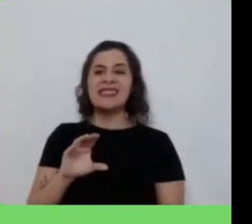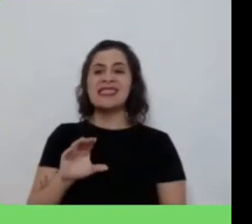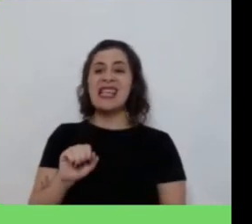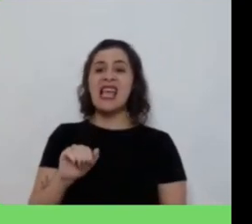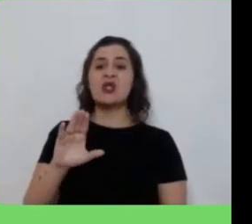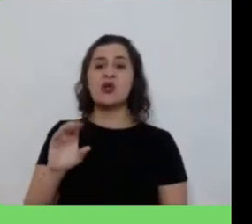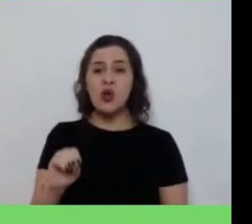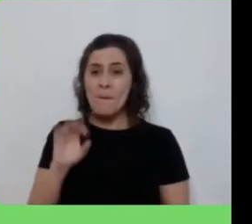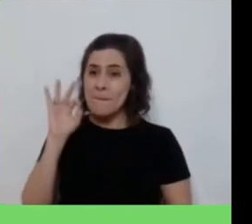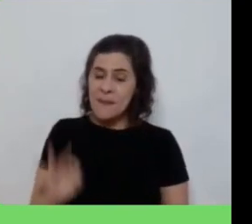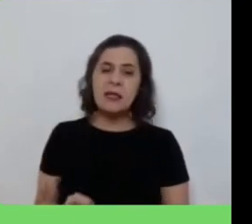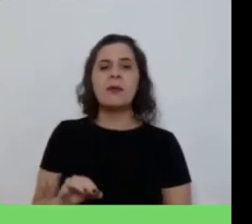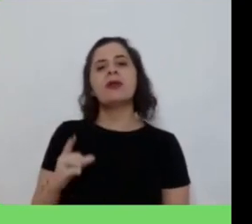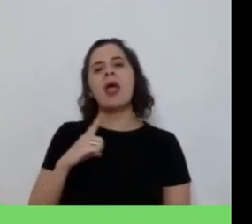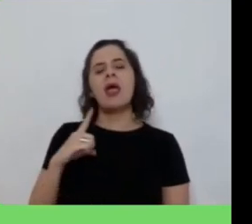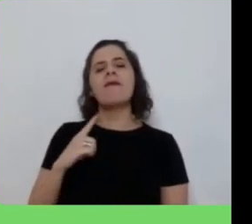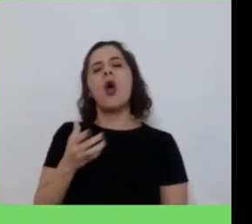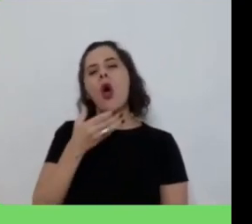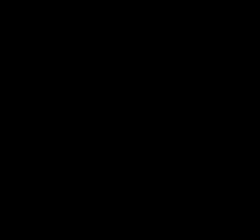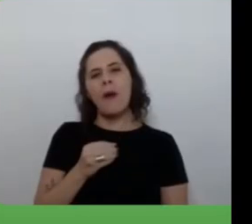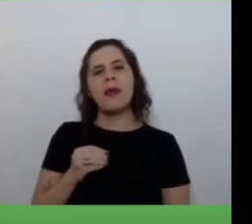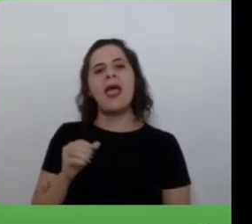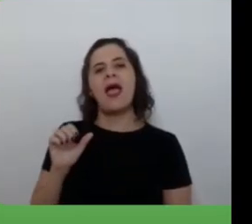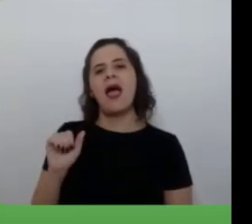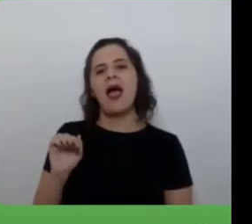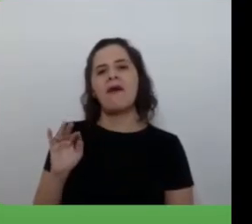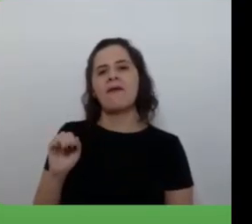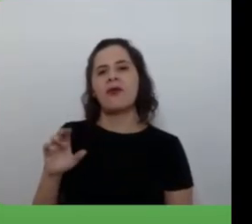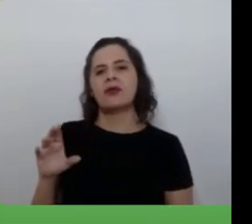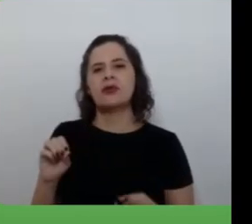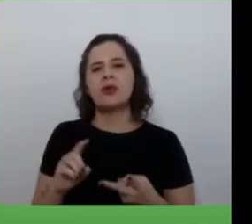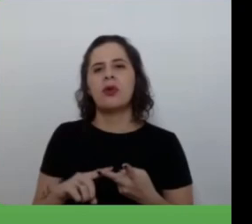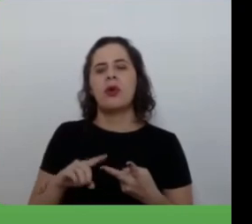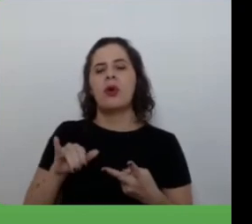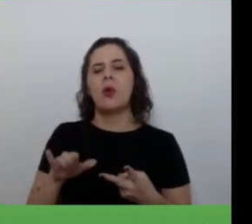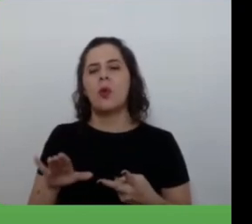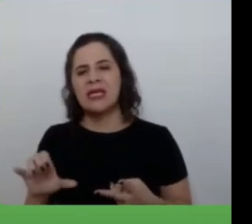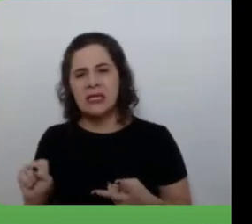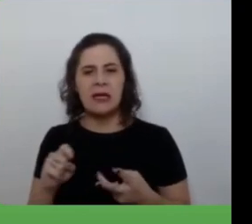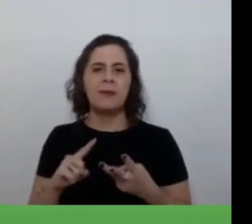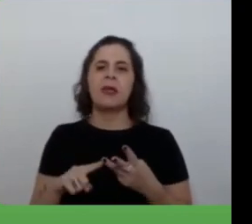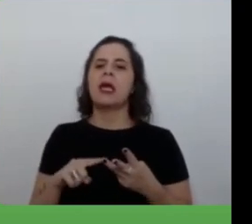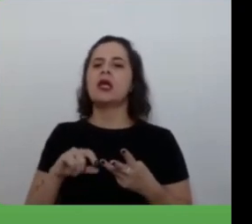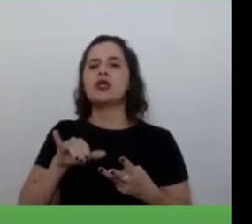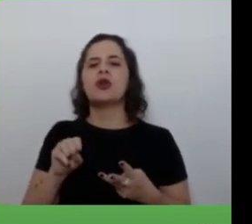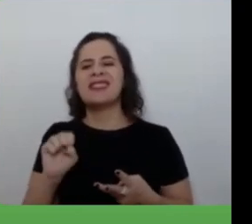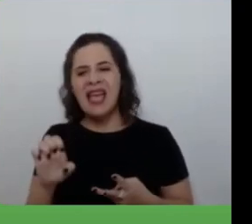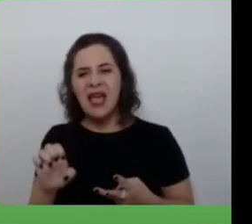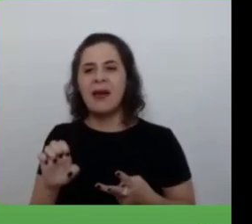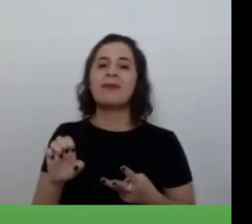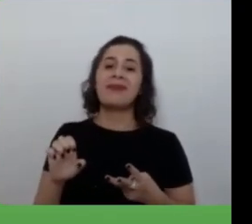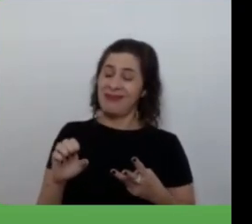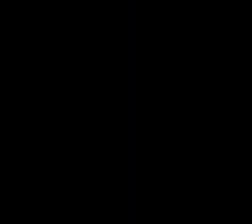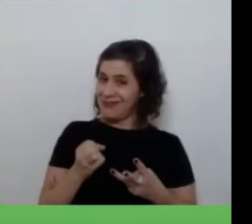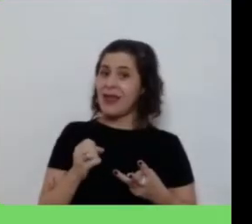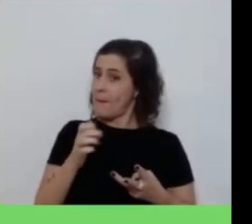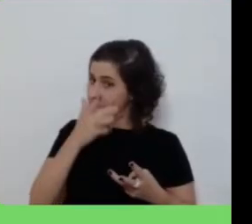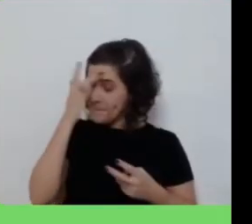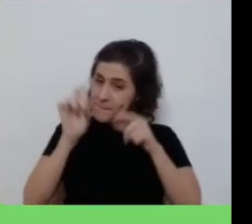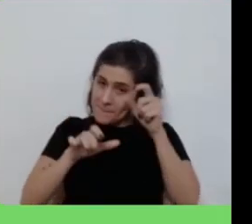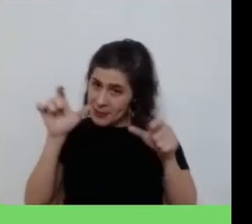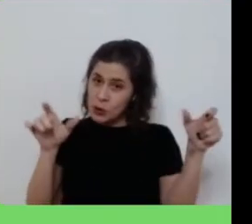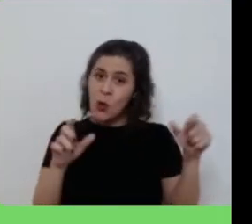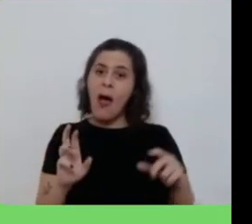Afonso Fleuri o Luiz ogi macuda e o José Henrique eh del Cordeiro a gente vai ter